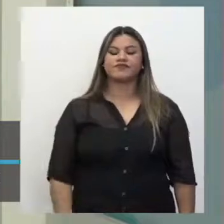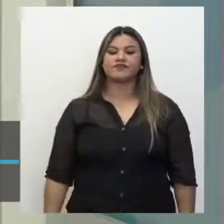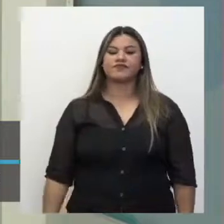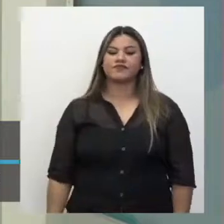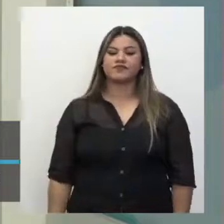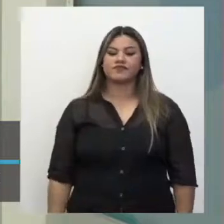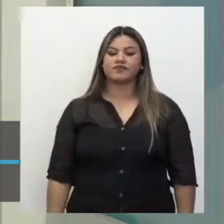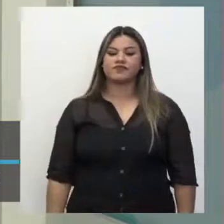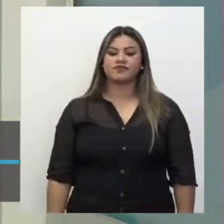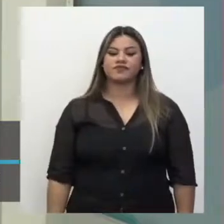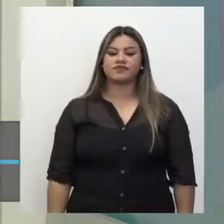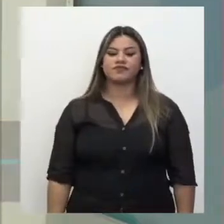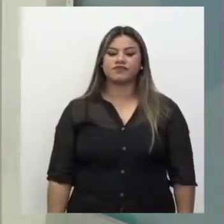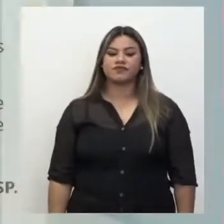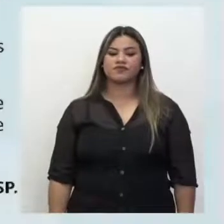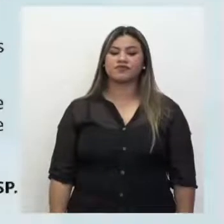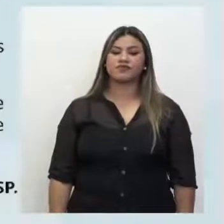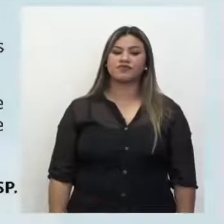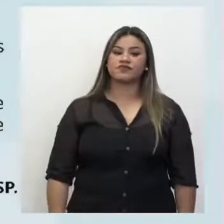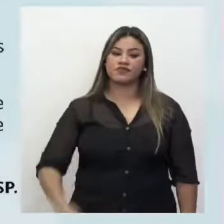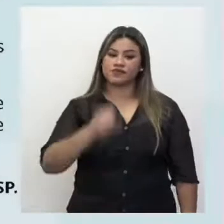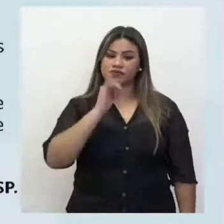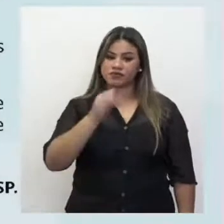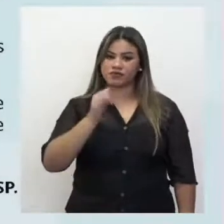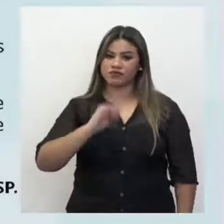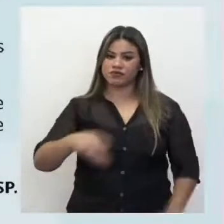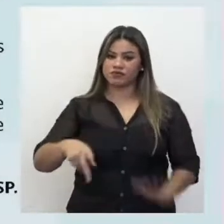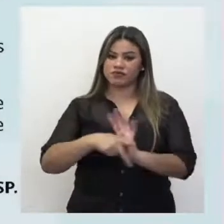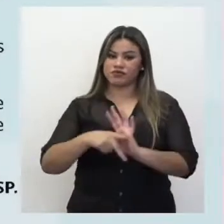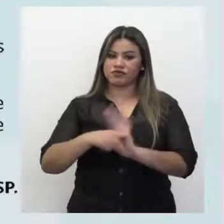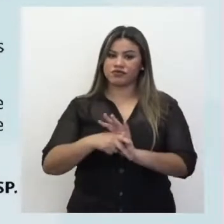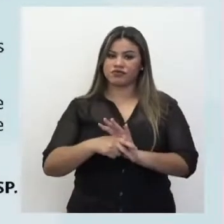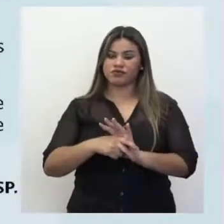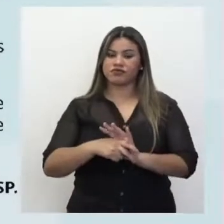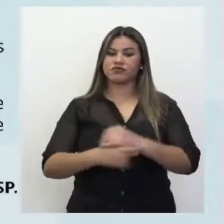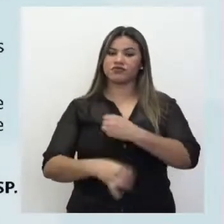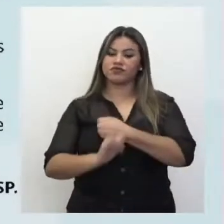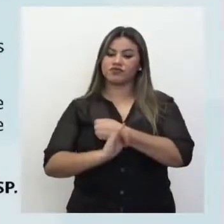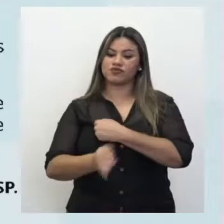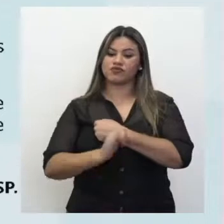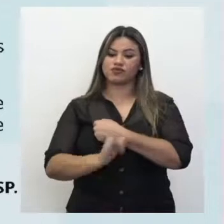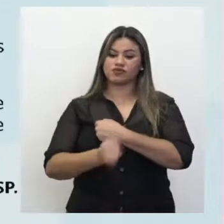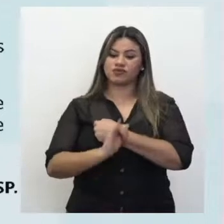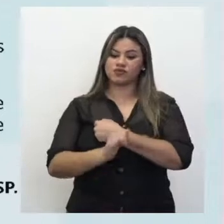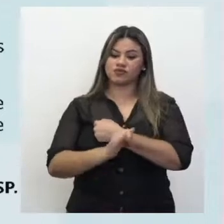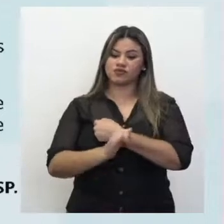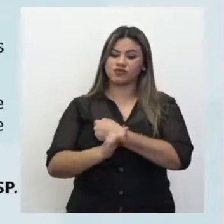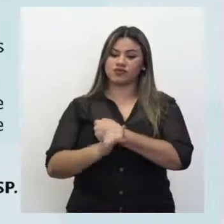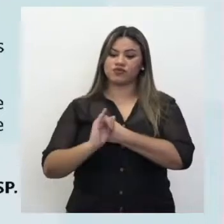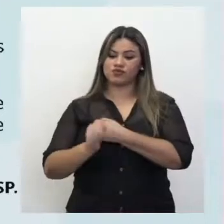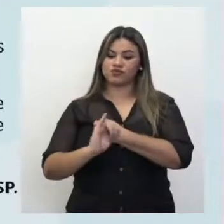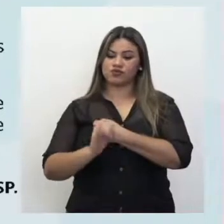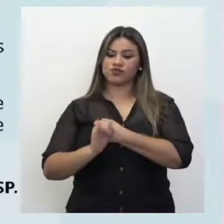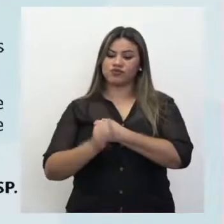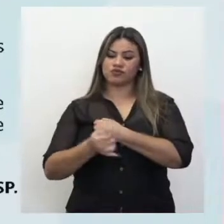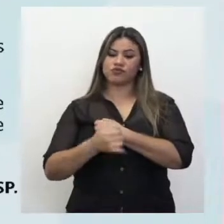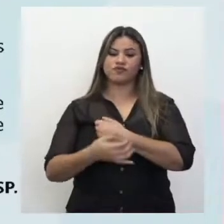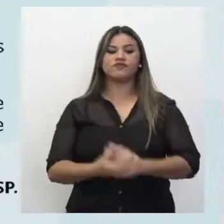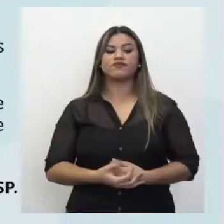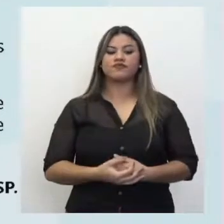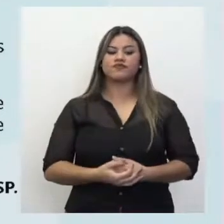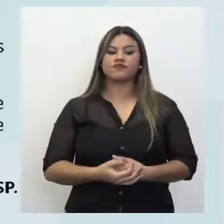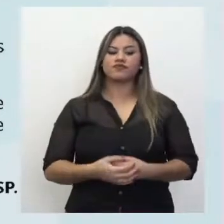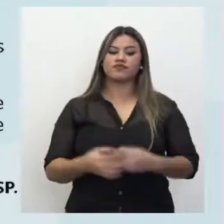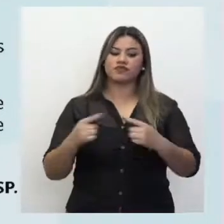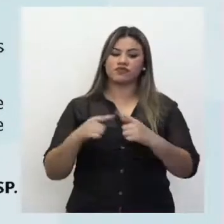Próximo. Então, narrativas do conto, que é o que vocês têm lá no material do Aprender Sempre. Narrativa